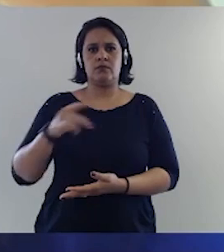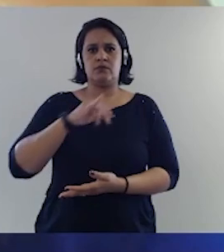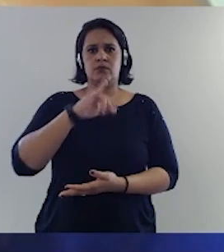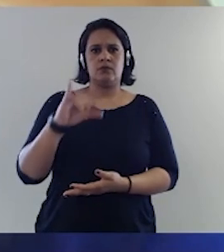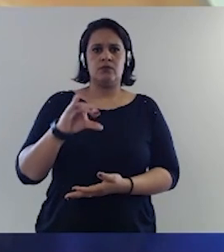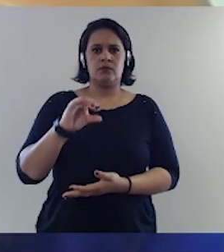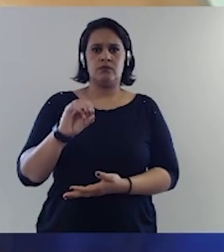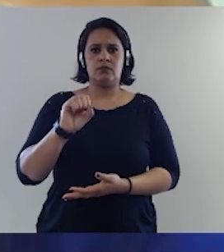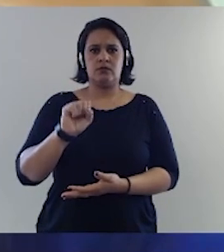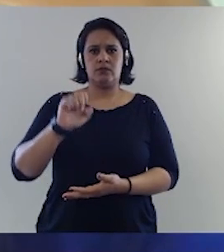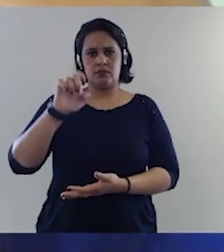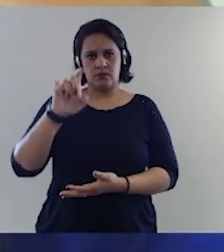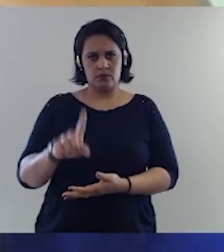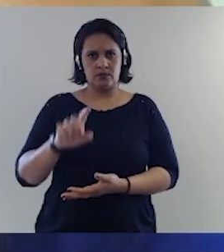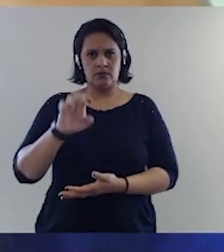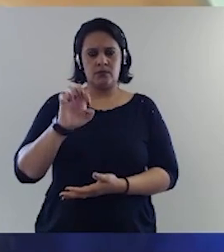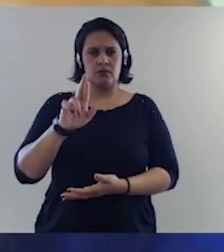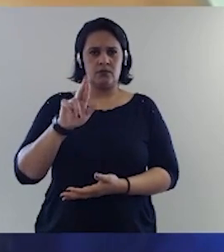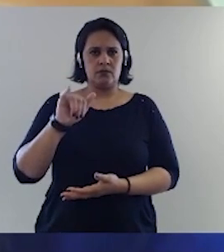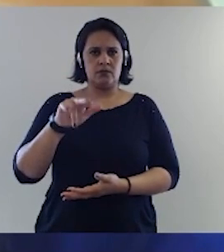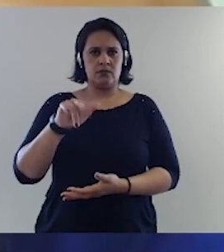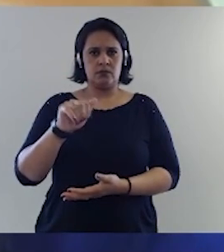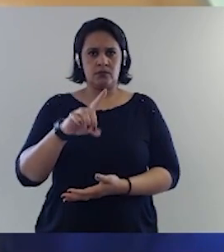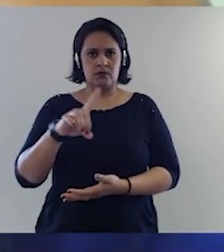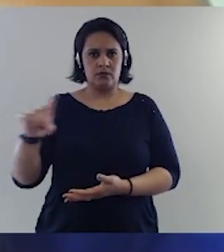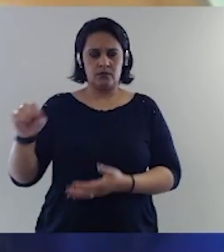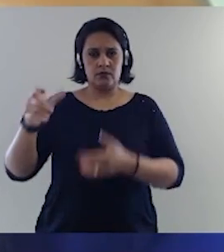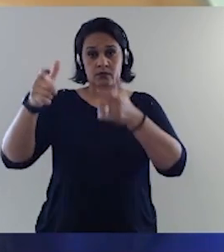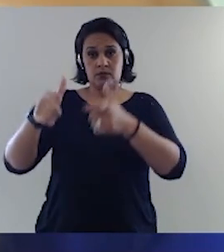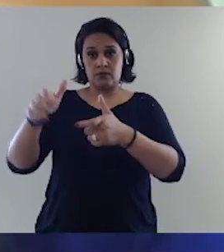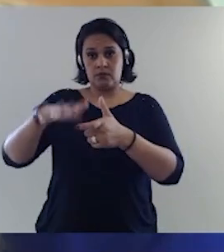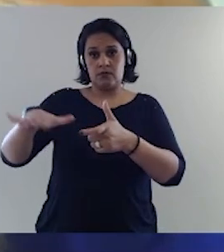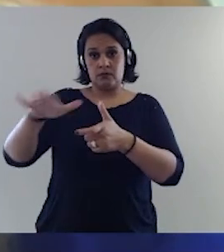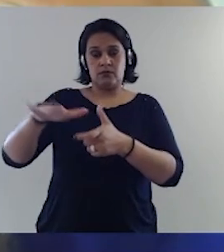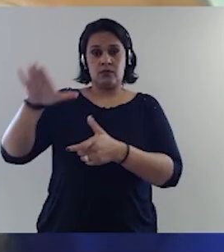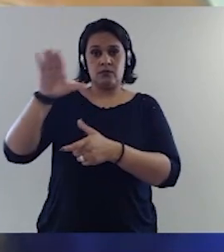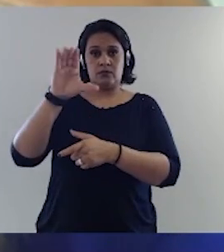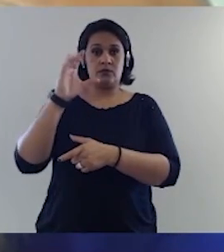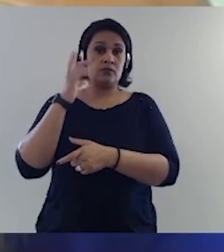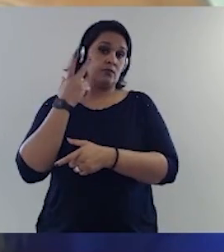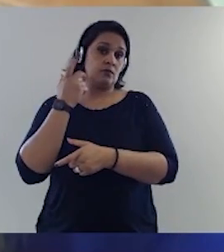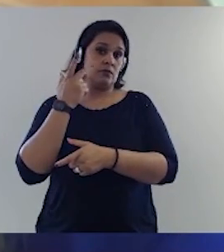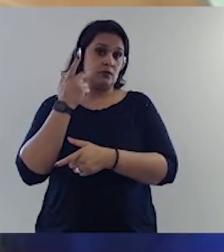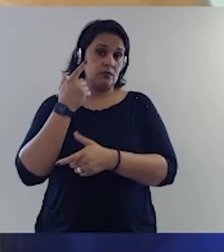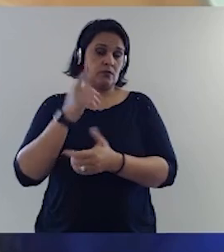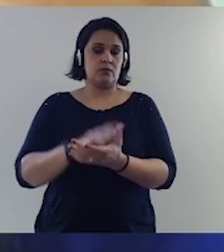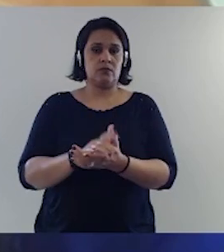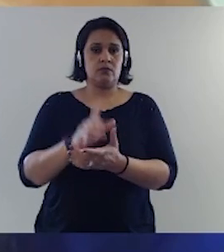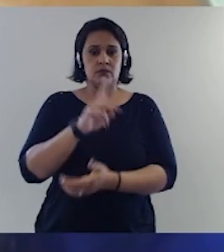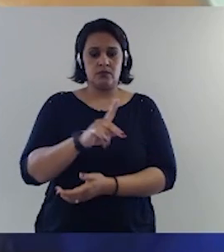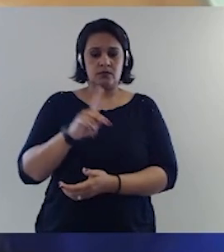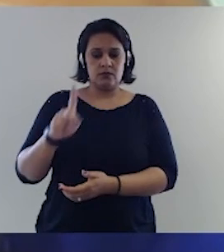José Irinaldo Dantas, do Conselho Seccional da OAB Ceará, professor